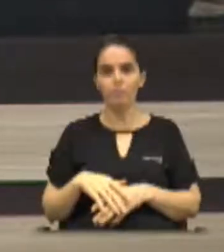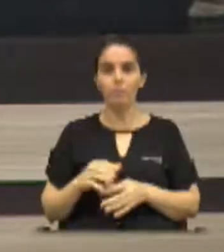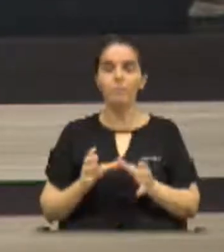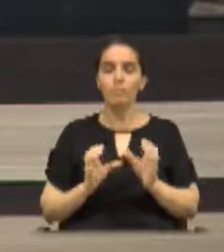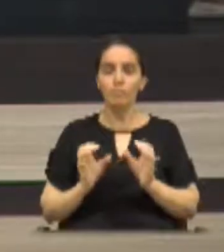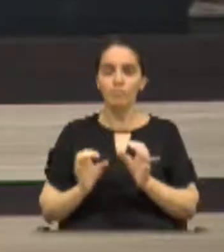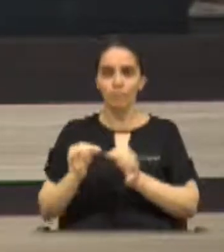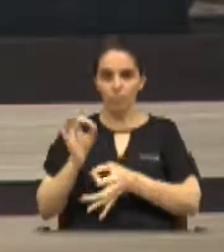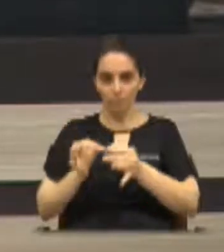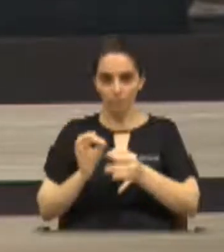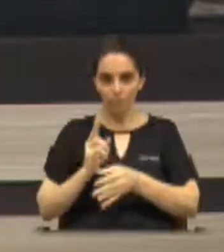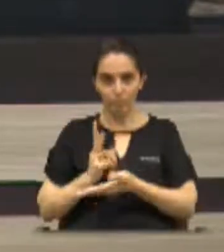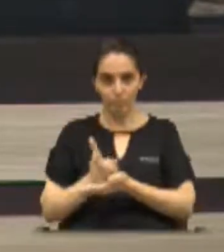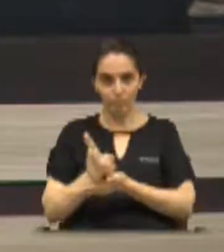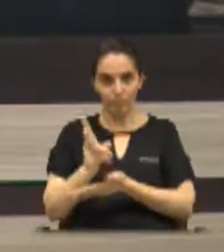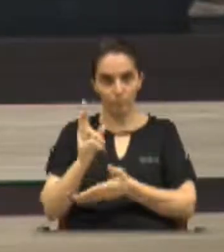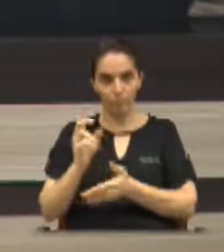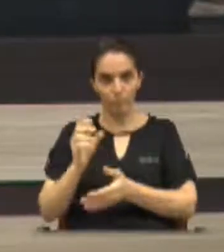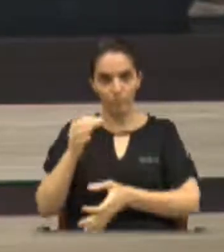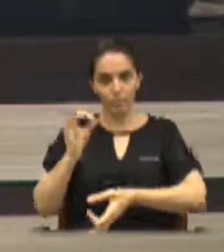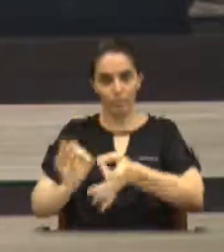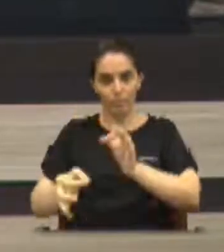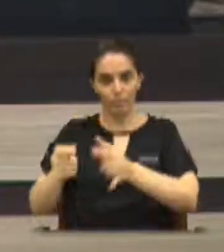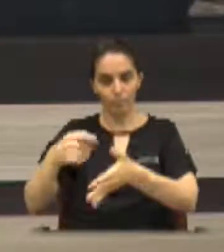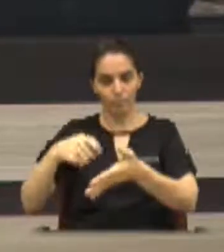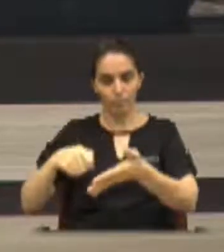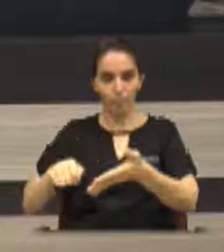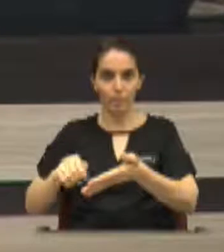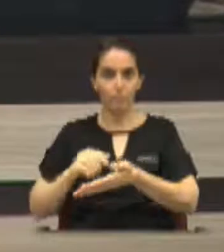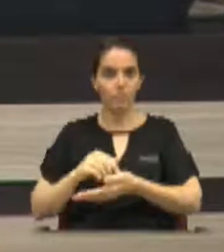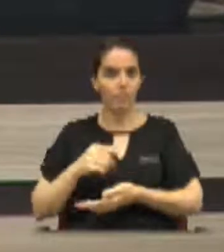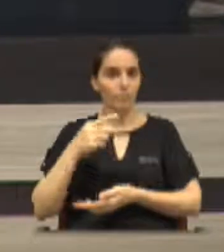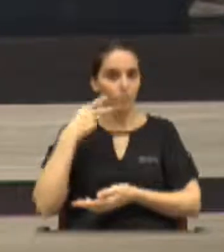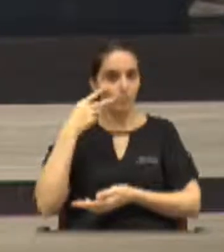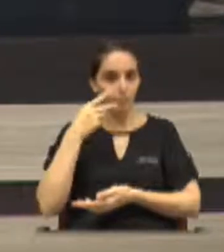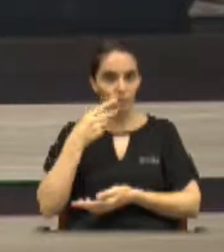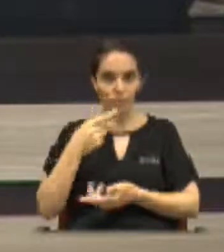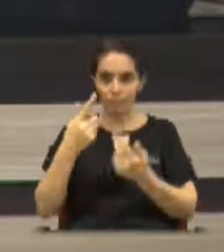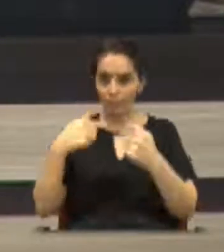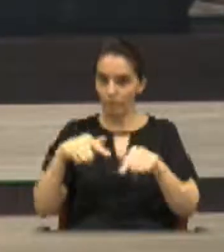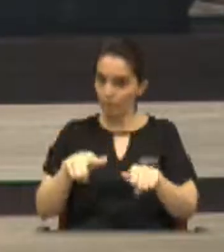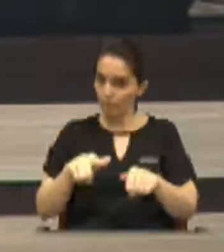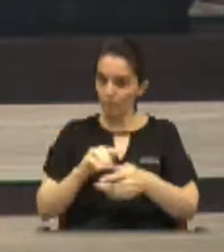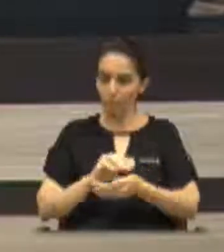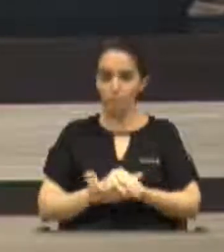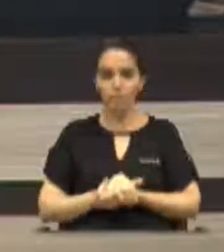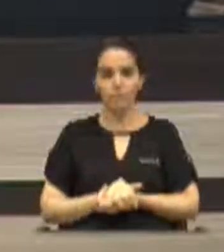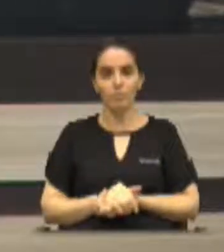Comissão Permanente de Constituição, Justiça e Redação. Algum vereador deseja impugnar?